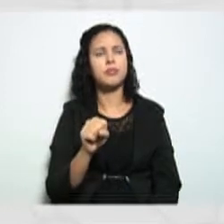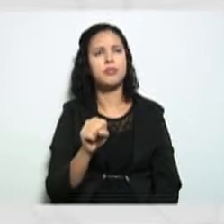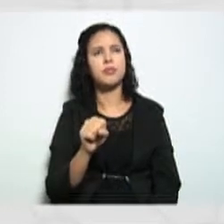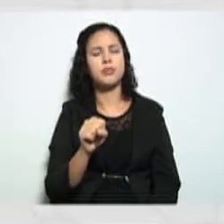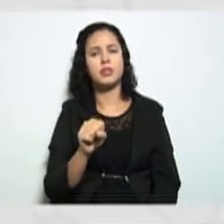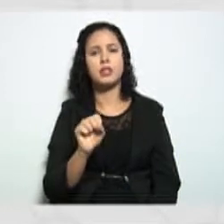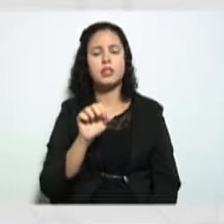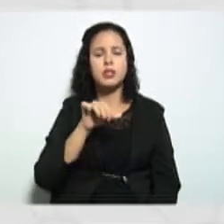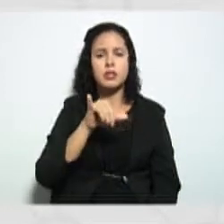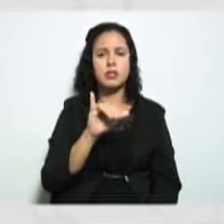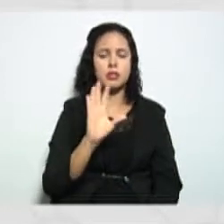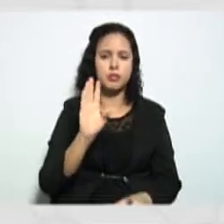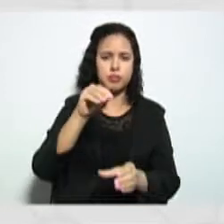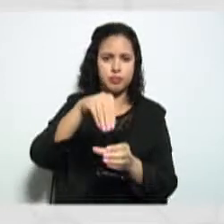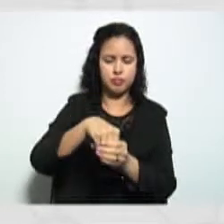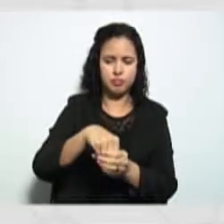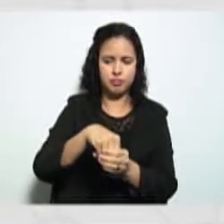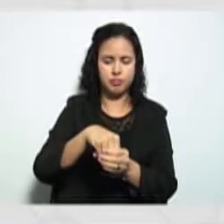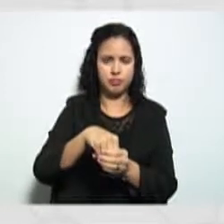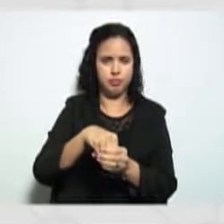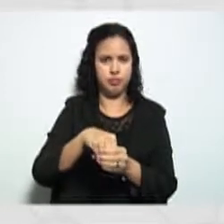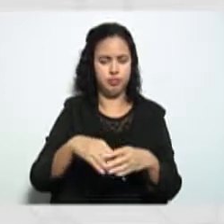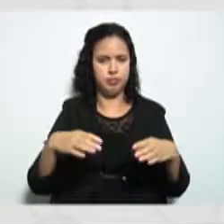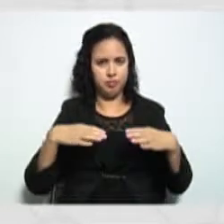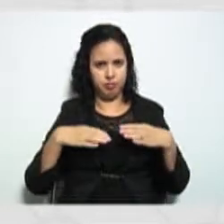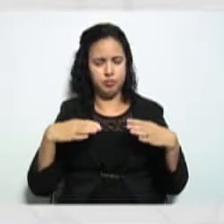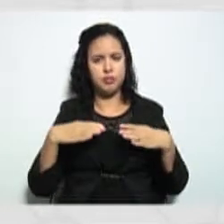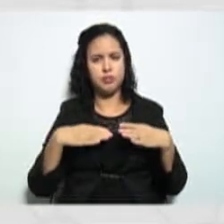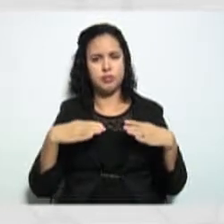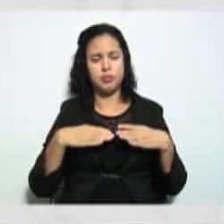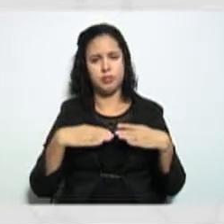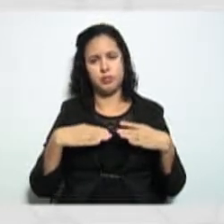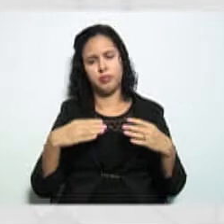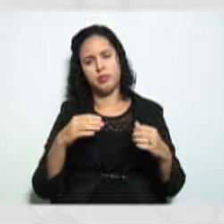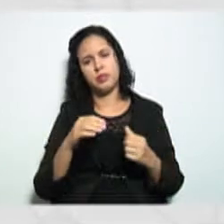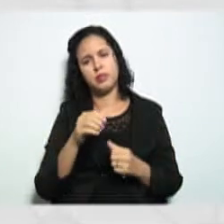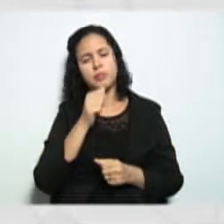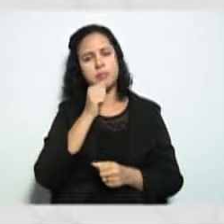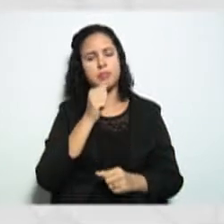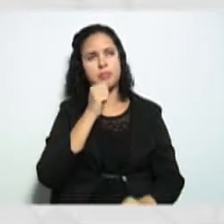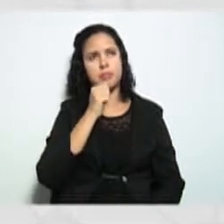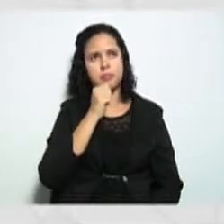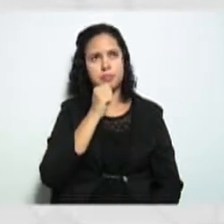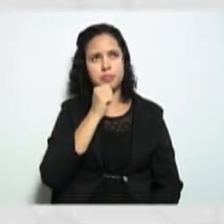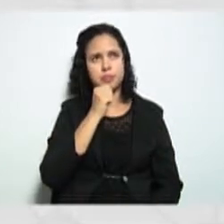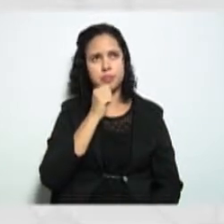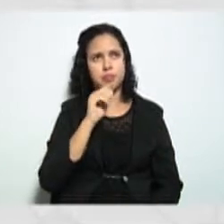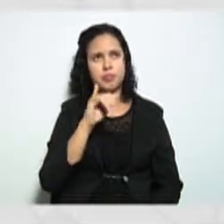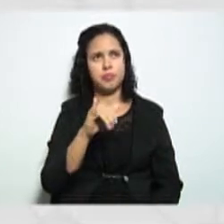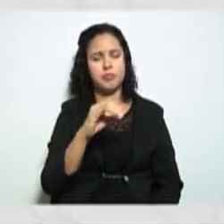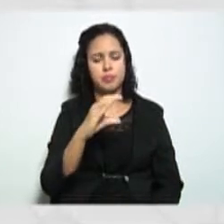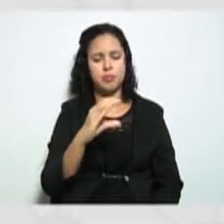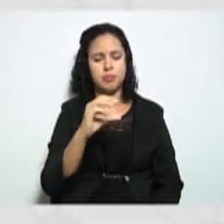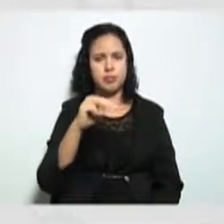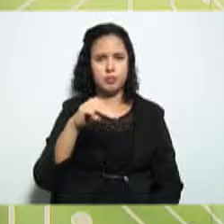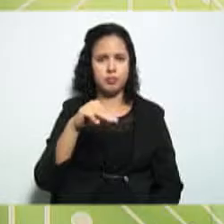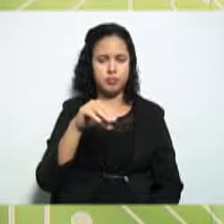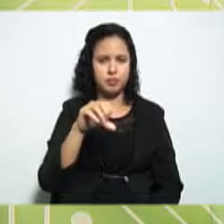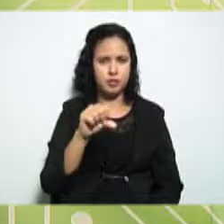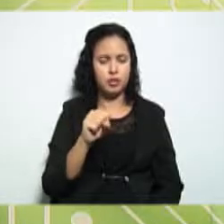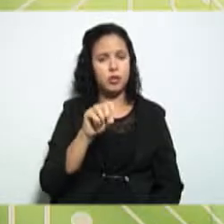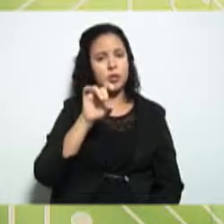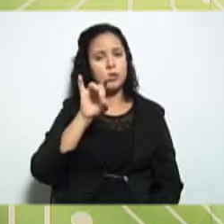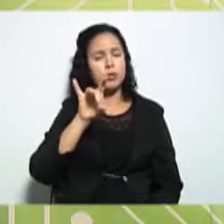único município, não existe incidência do ICMS, só se ela estiver operando em dois, três municípios ao mesmo